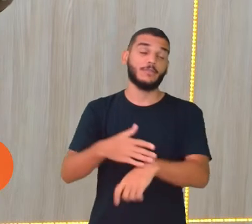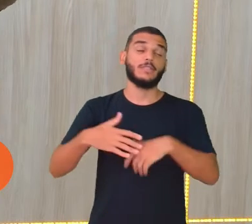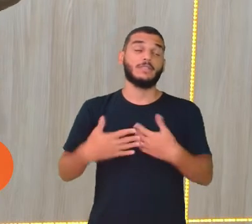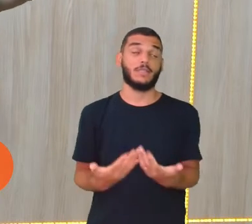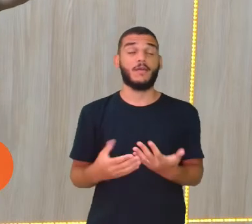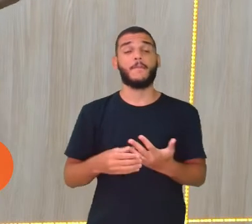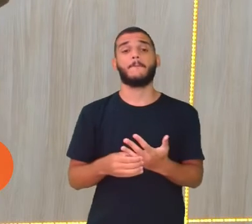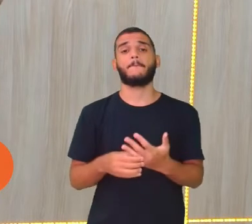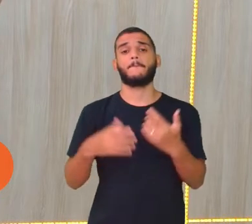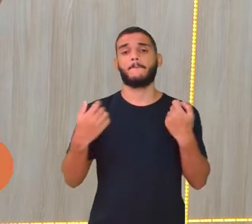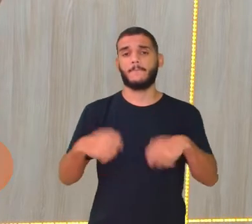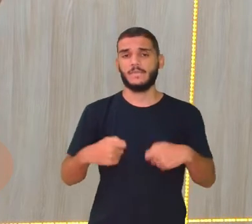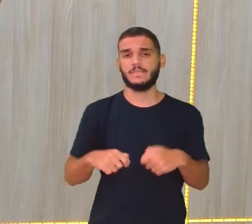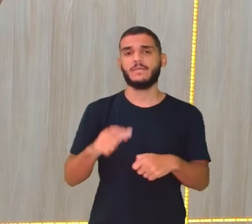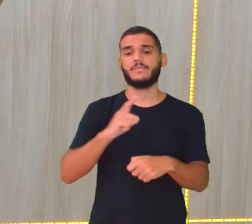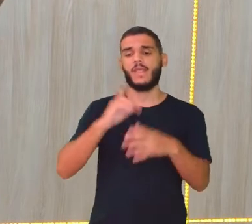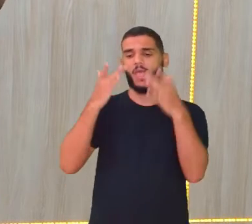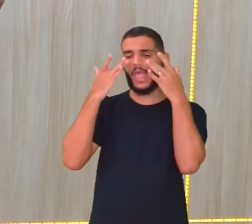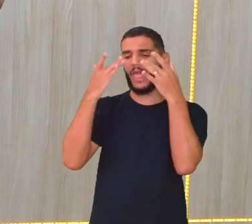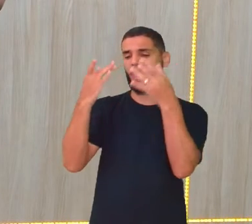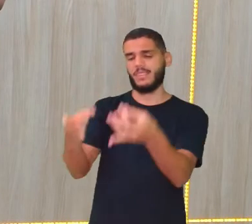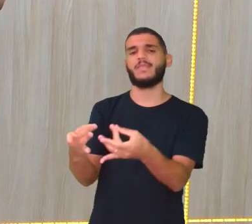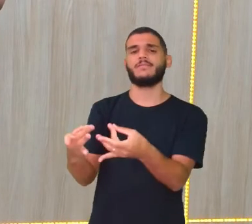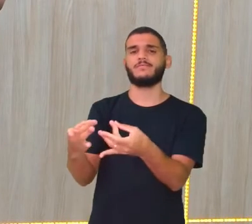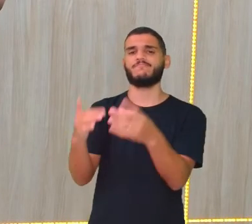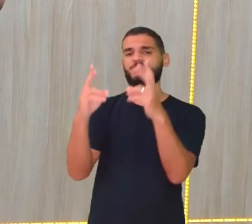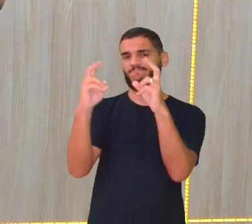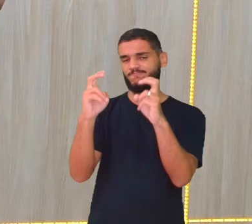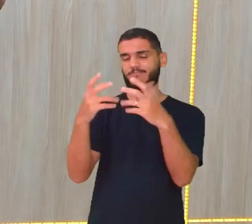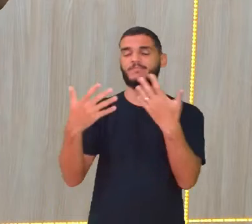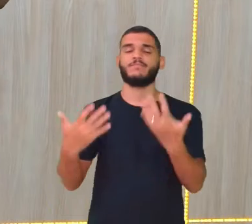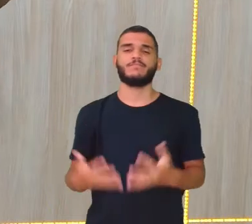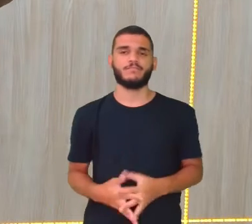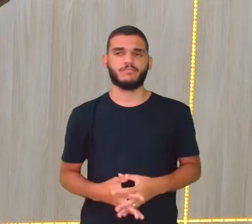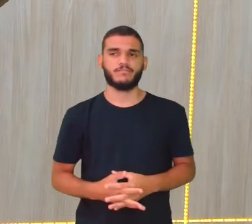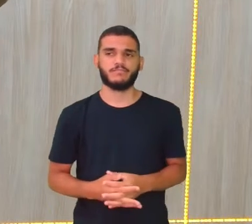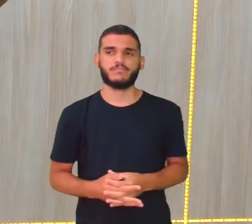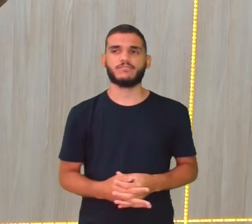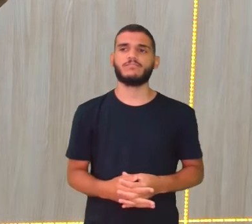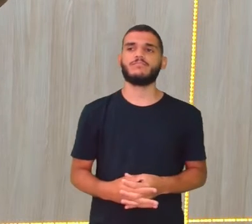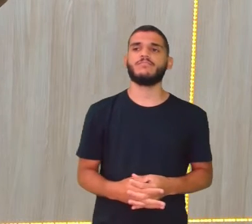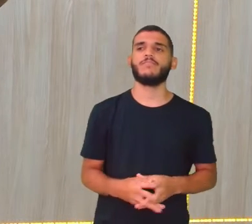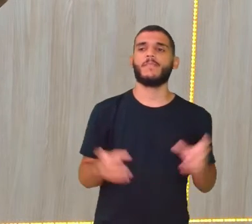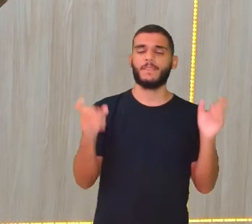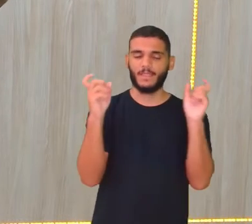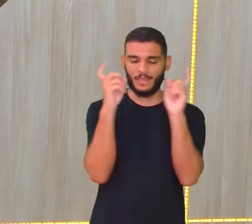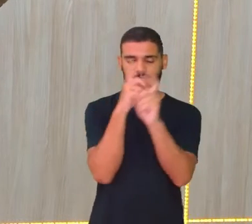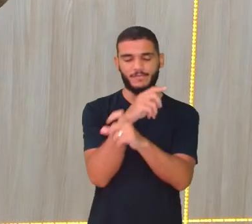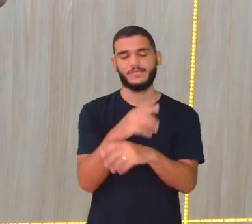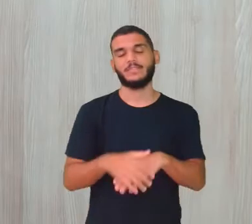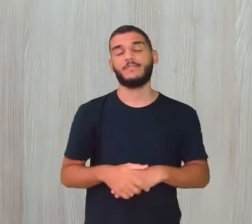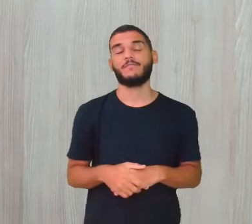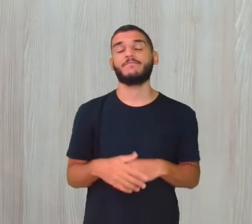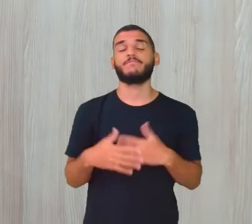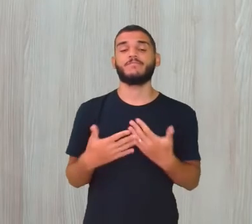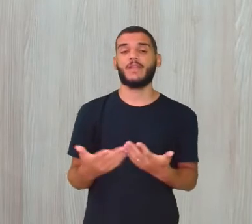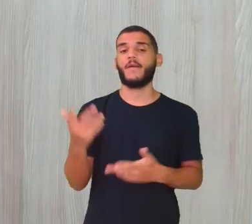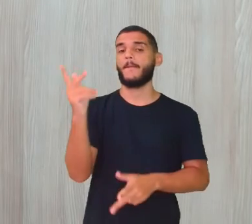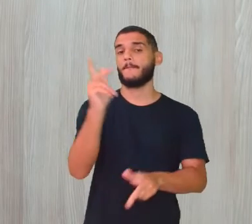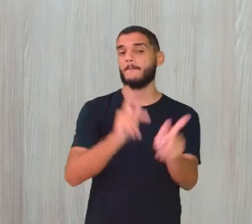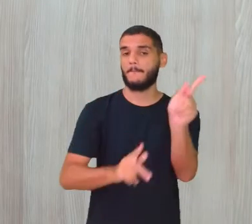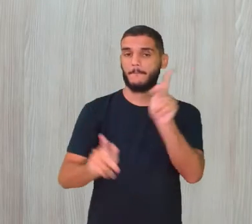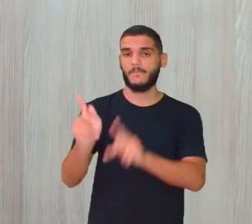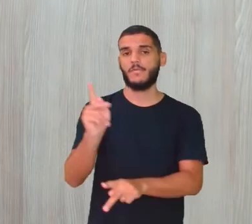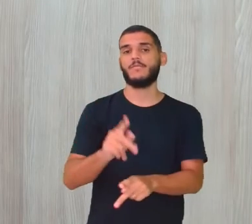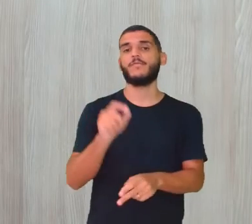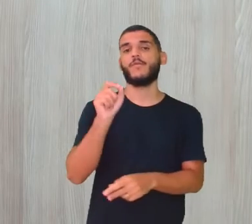gente precisa dar atenção total a essa temática, tá certo? Então, bem complicado isso, né, professora? Exato. Esses povos foram ficando